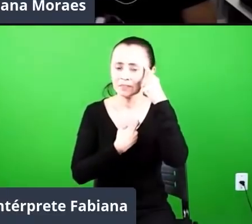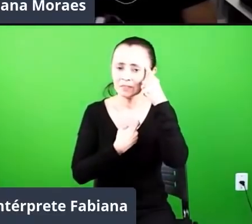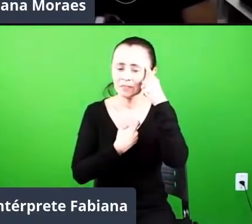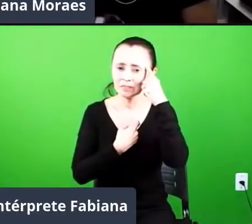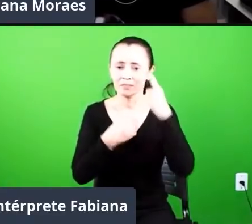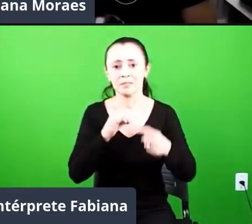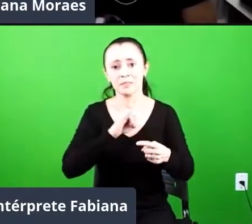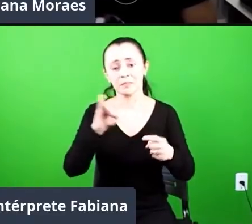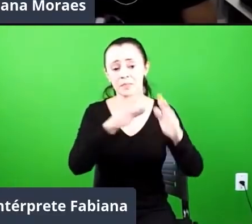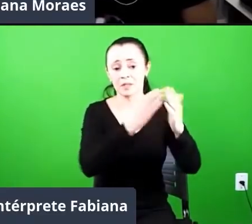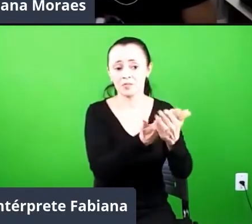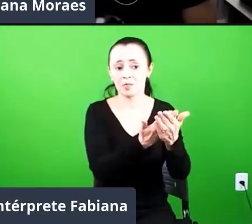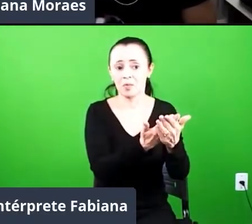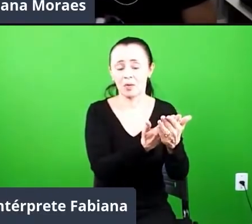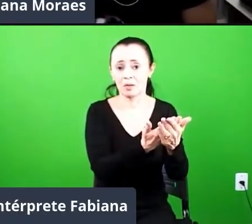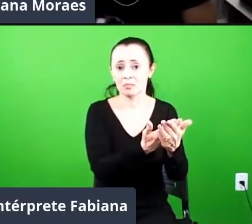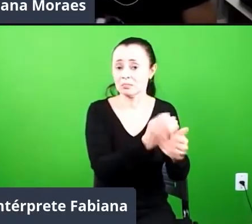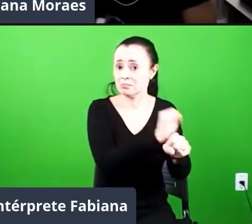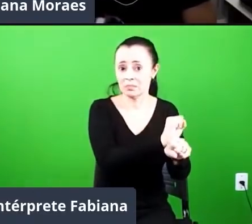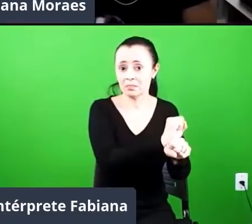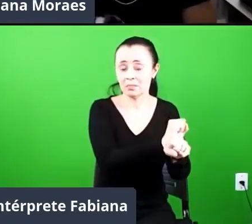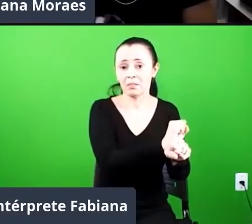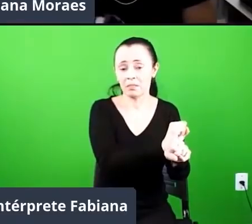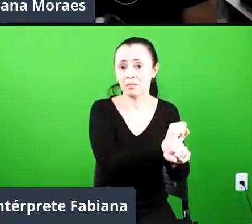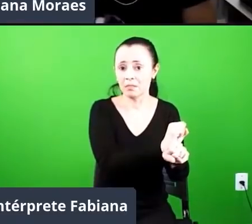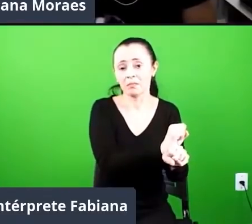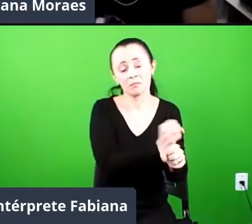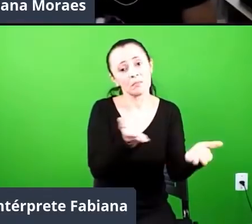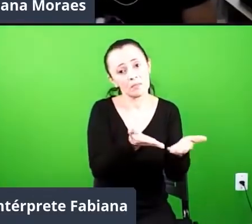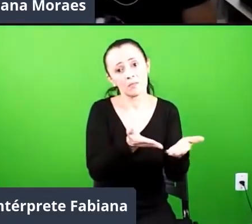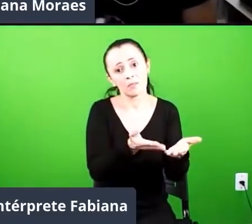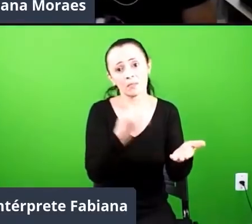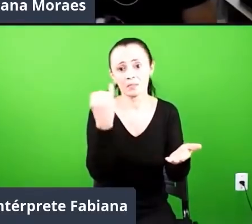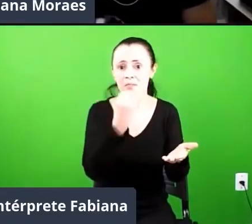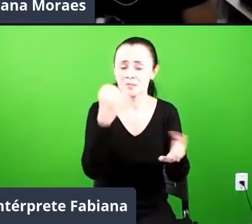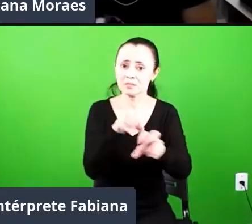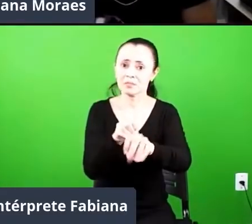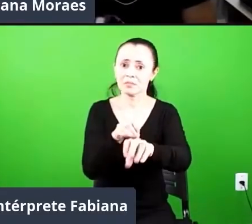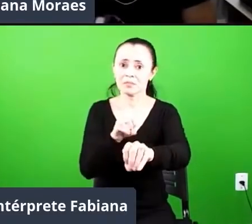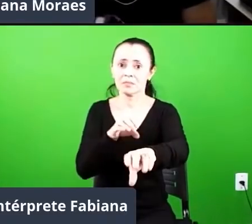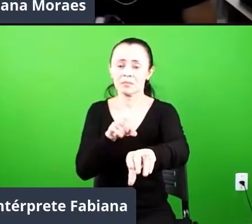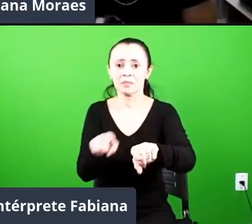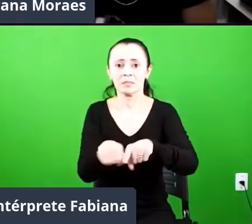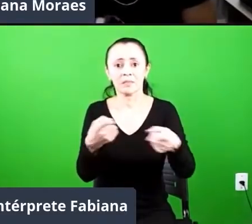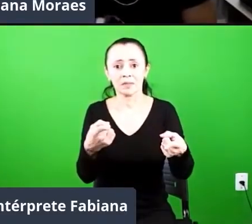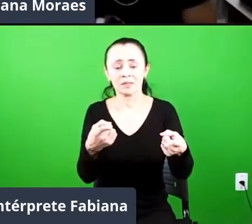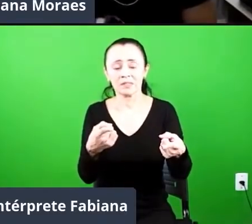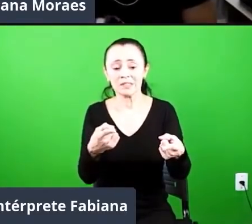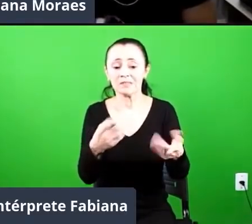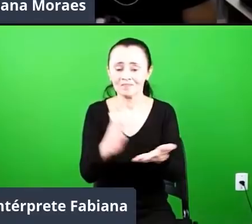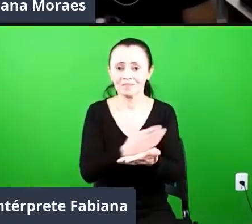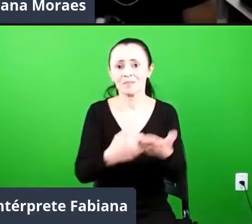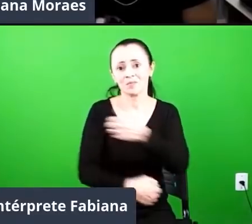a única forma que temos é o ensino remoto, mas está se tornando uma naturalização dessa exclusão. Quantos alunos